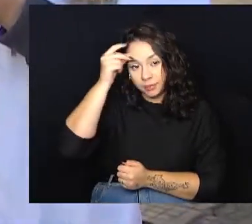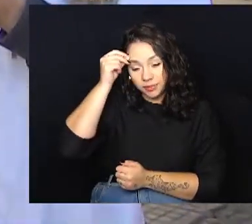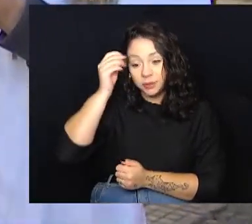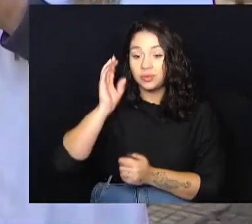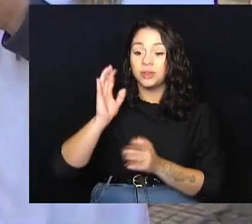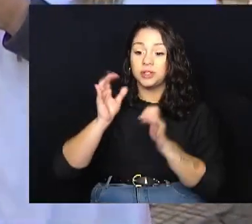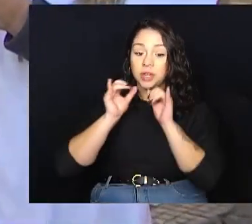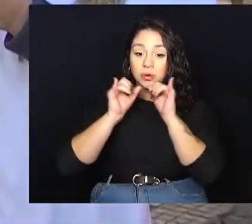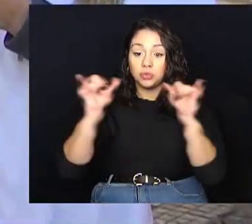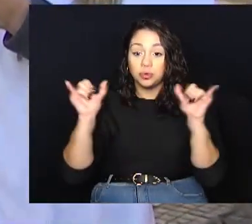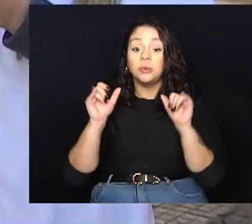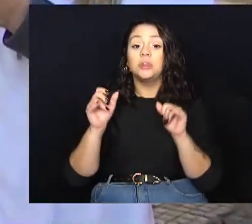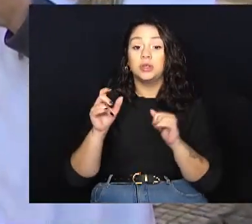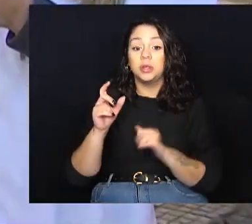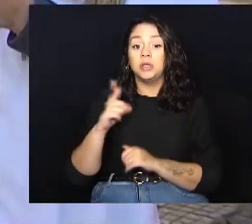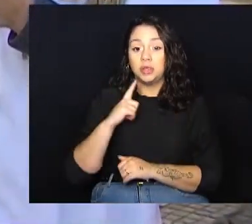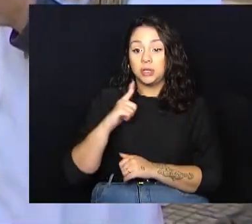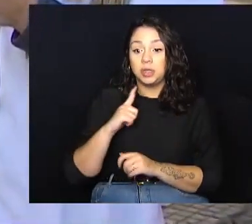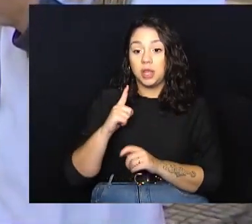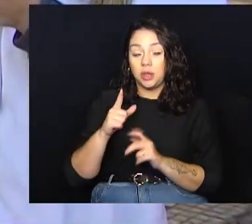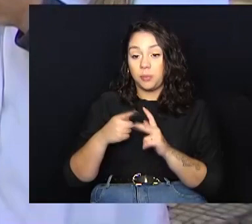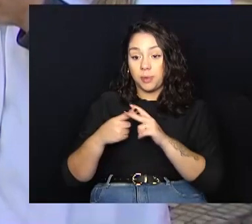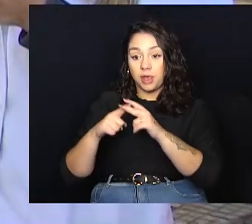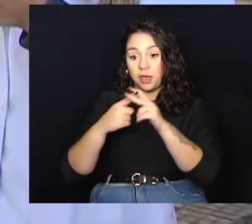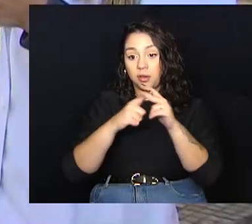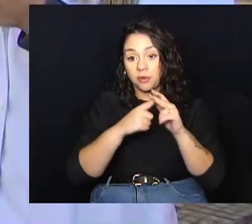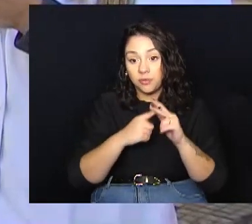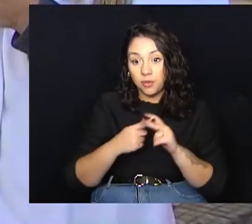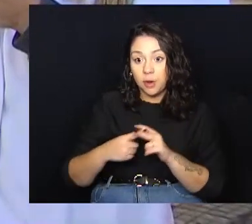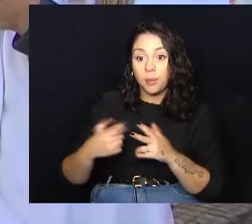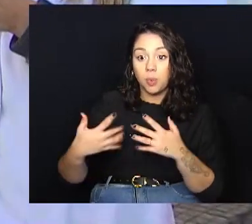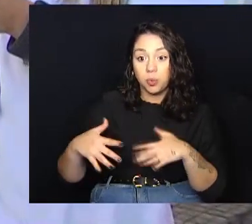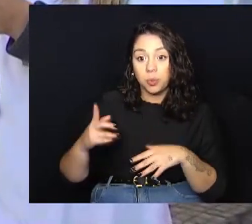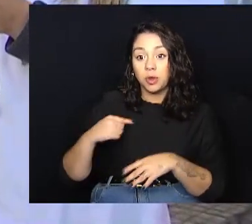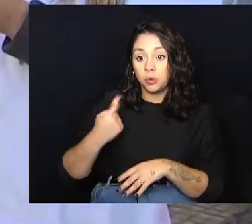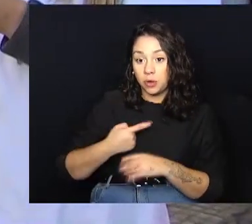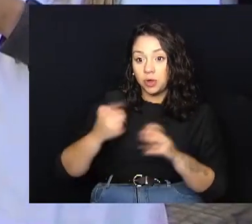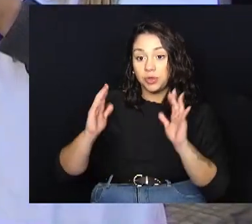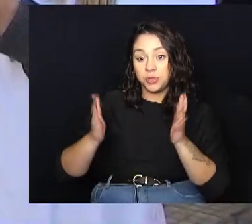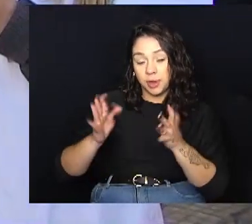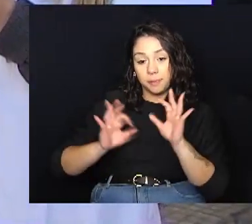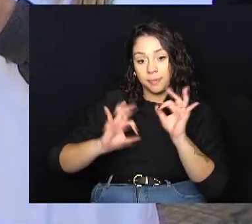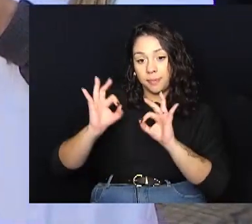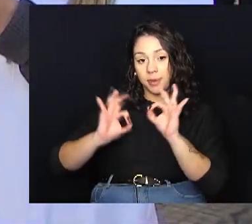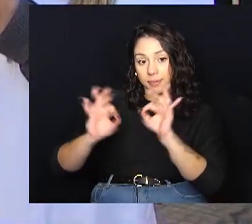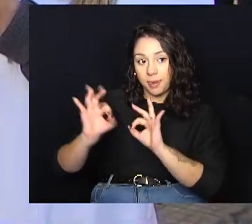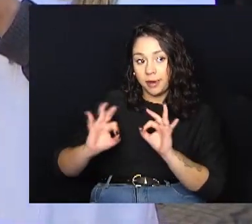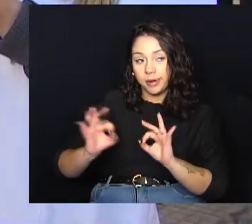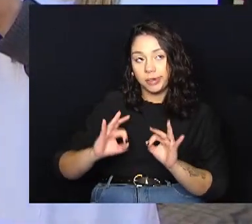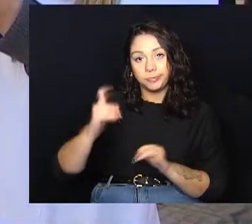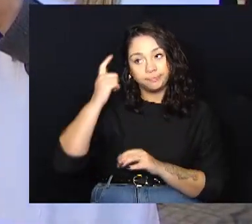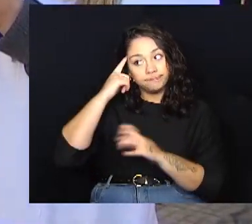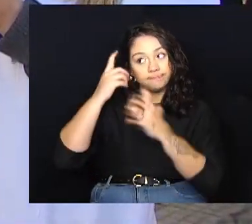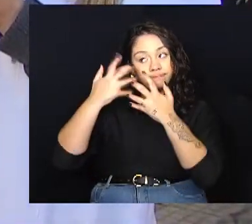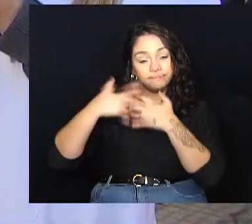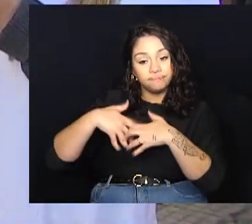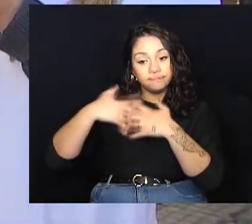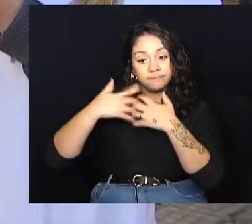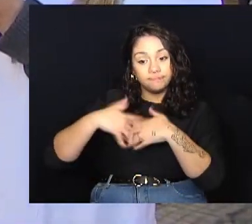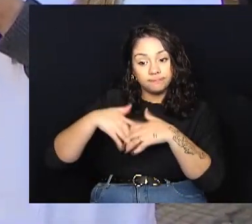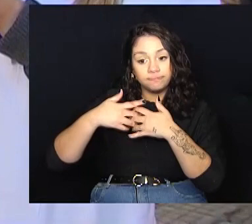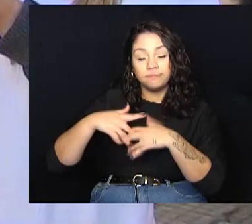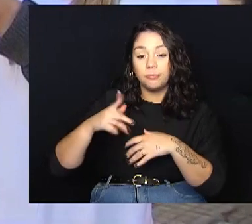iam fazer uma reforma grande nós somos segurando Então realmente a gente estava já se preparando para fazer uma toda